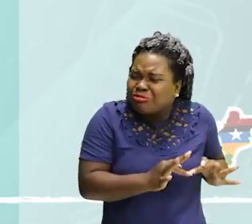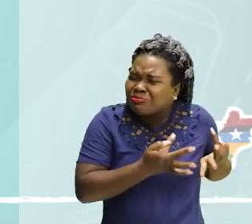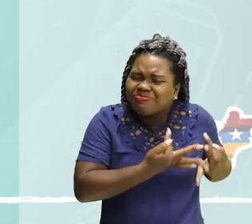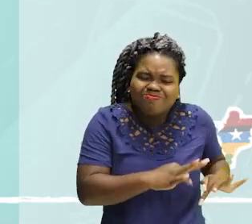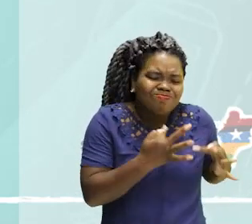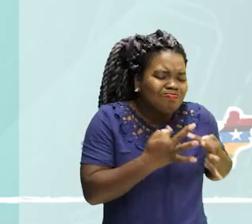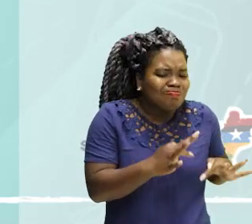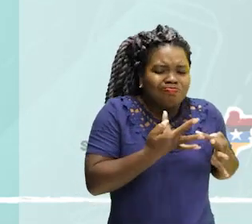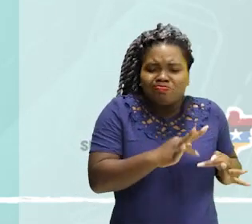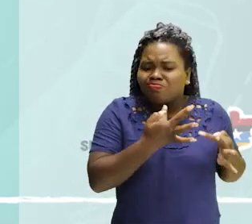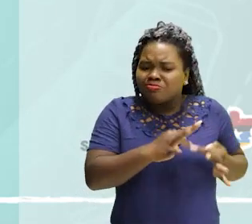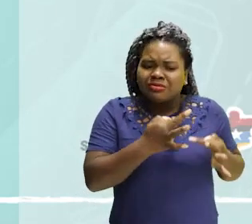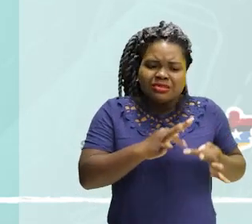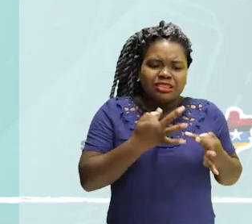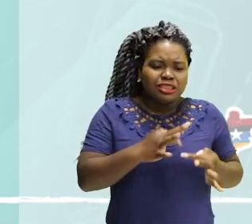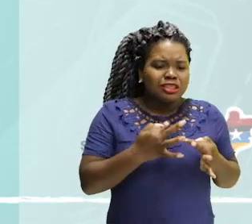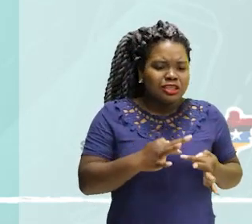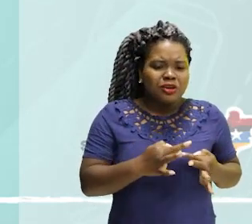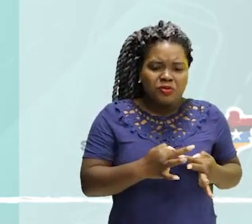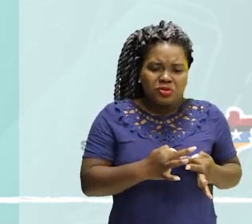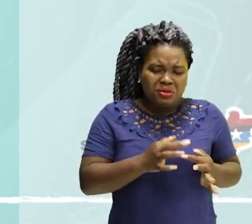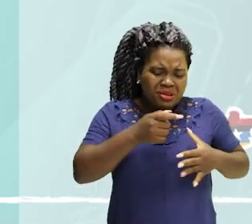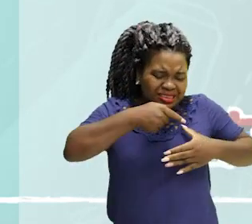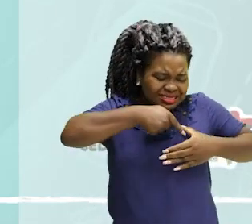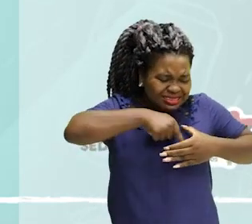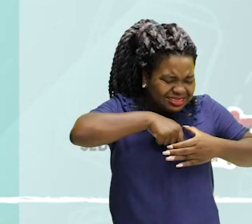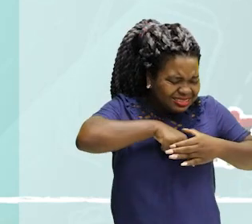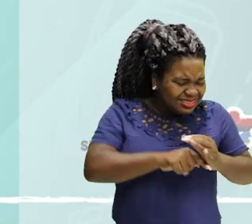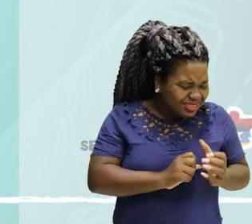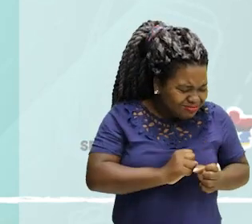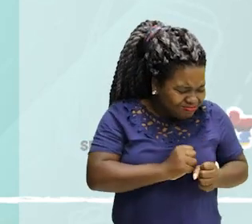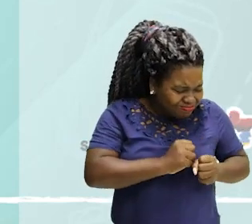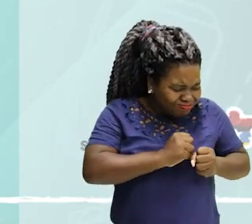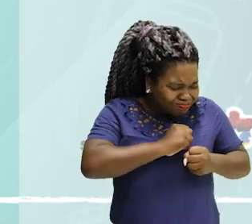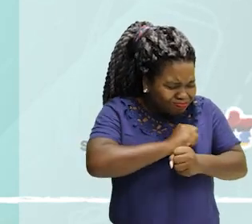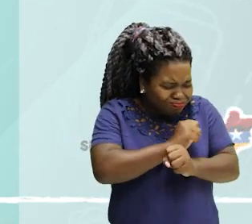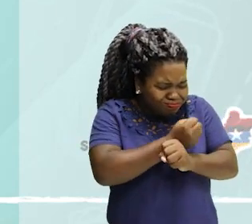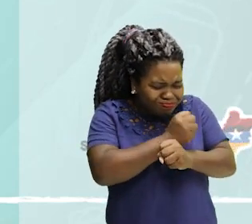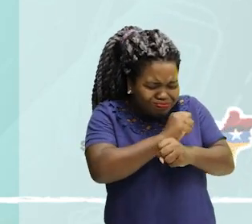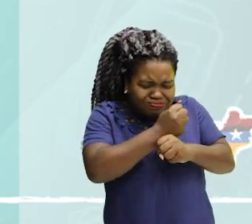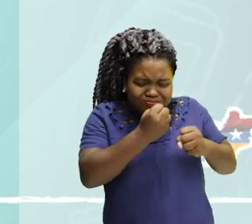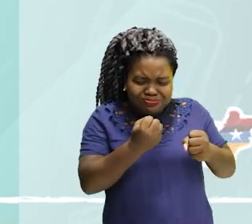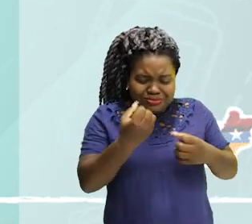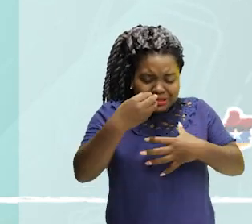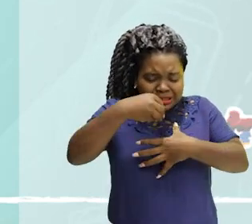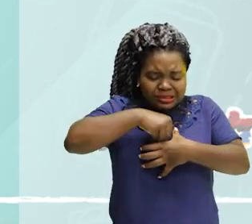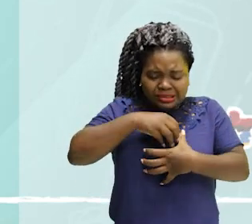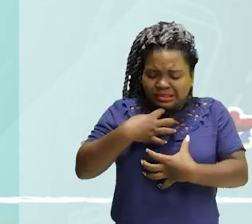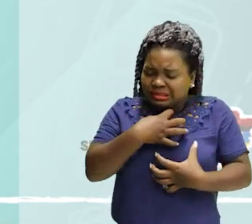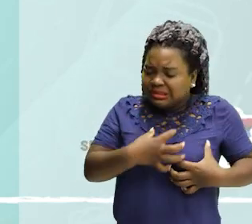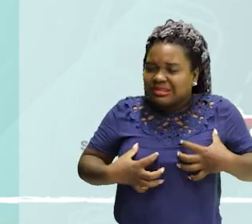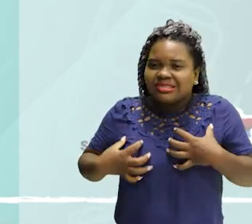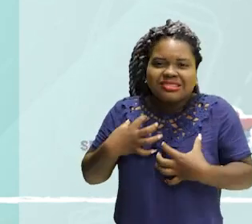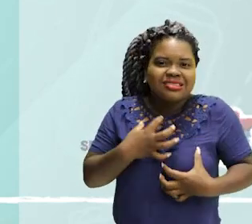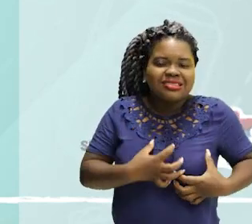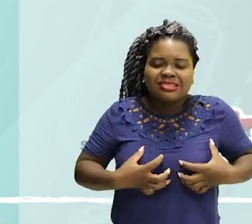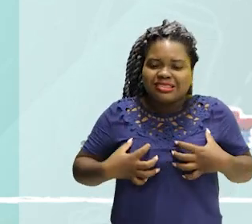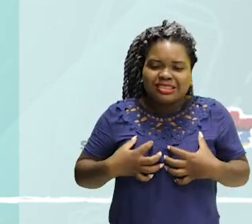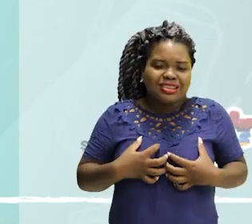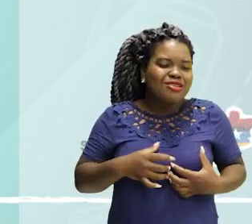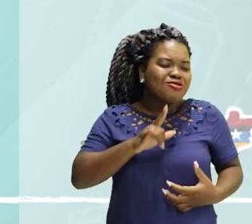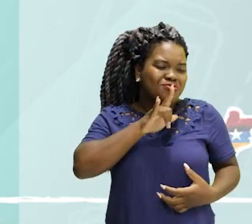E quanto mais me seja a dor intensa, mais cresce na minha alma teu encanto.